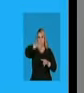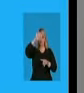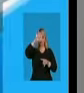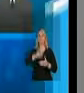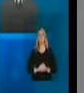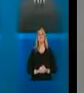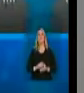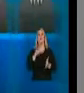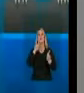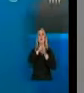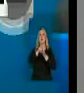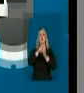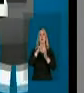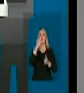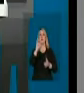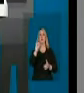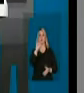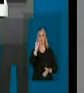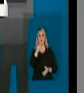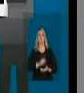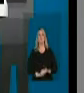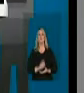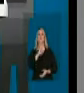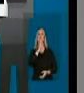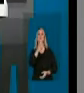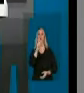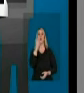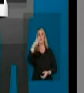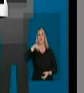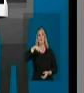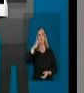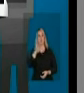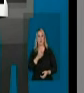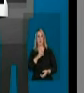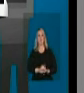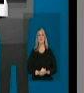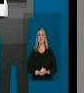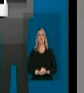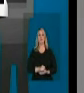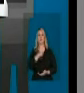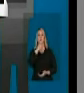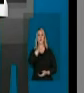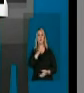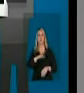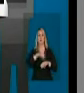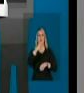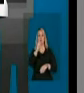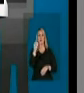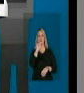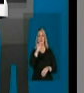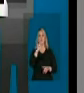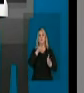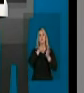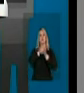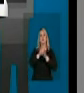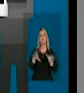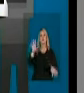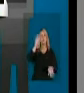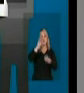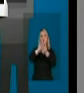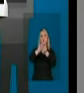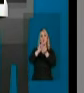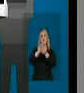A pergunta terá 30 segundos, a resposta 1 minuto e meio. O jornalista terá ainda mais 15 segundos para a pergunta complementar